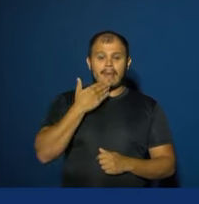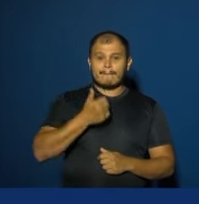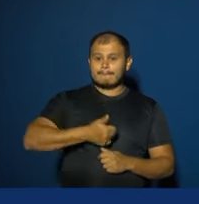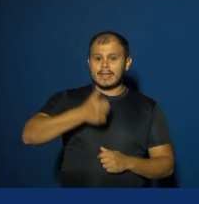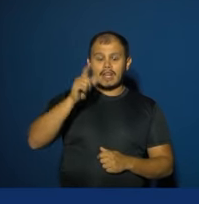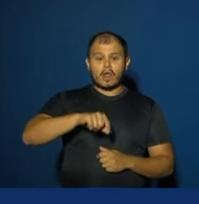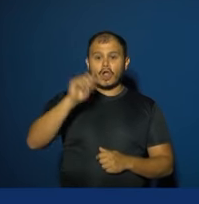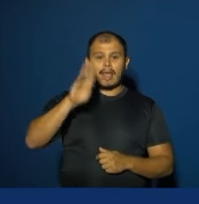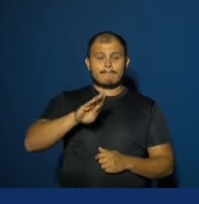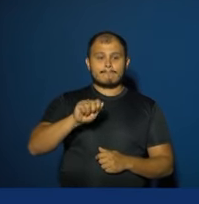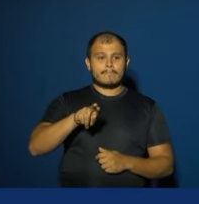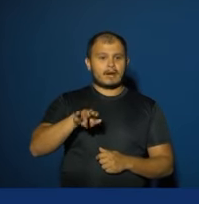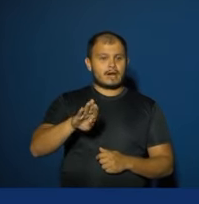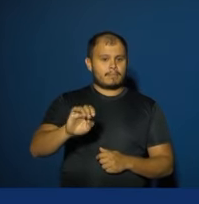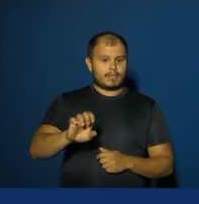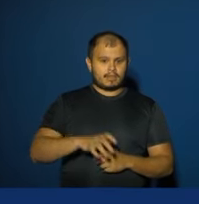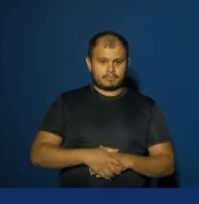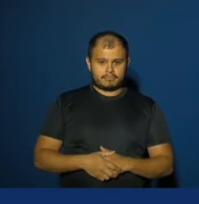é maior que a